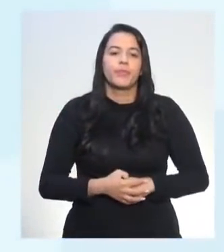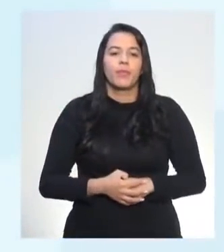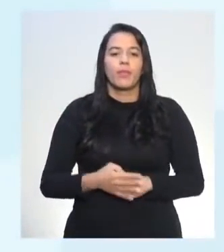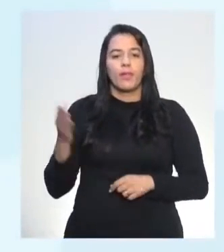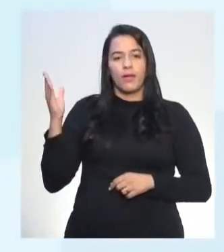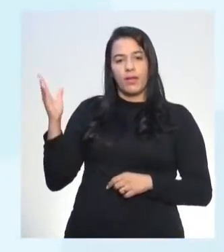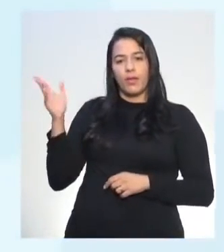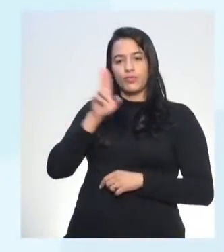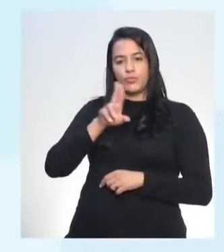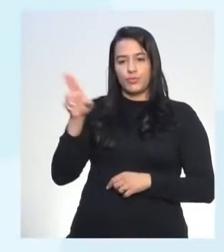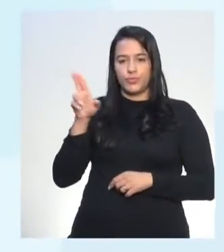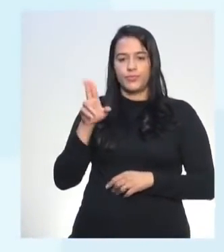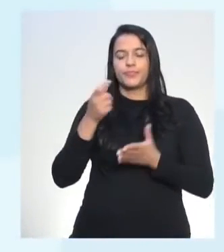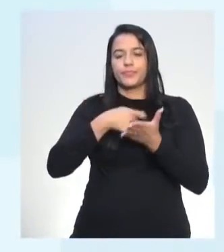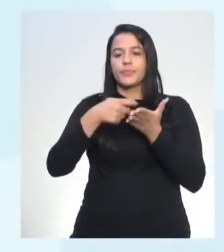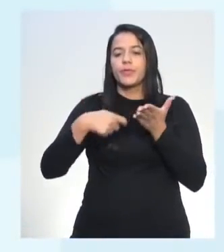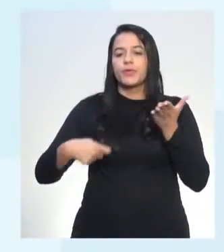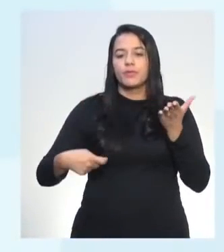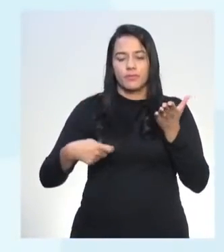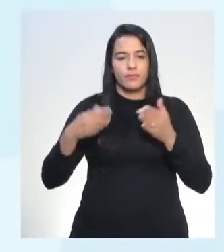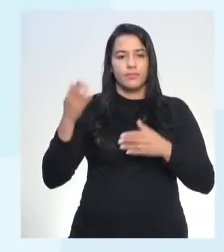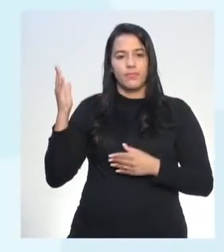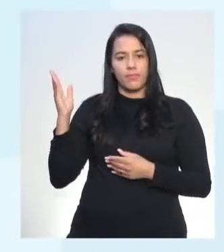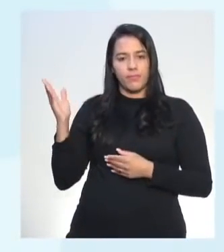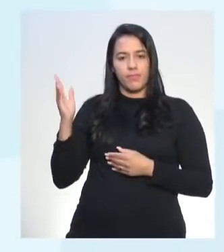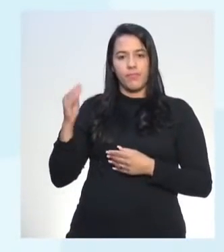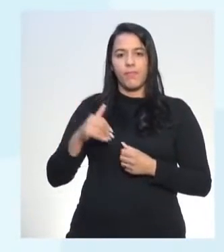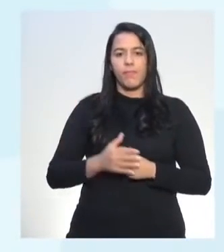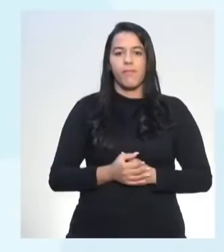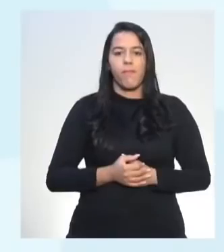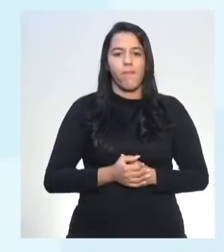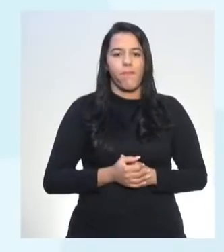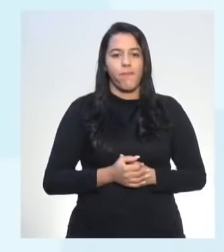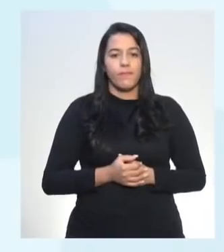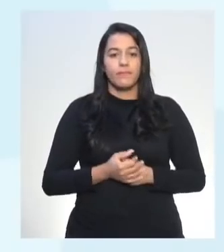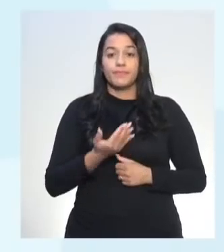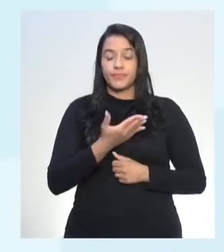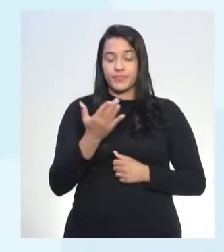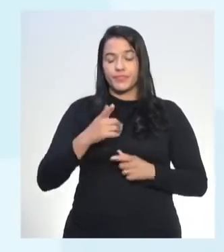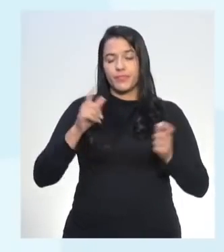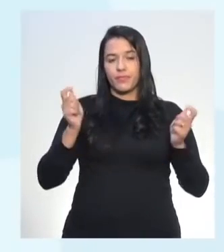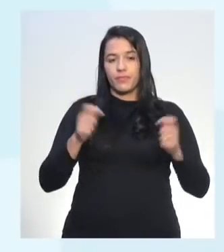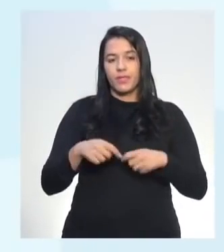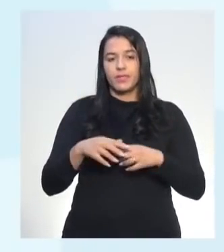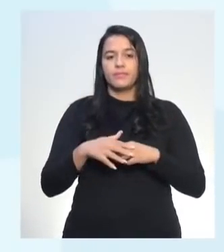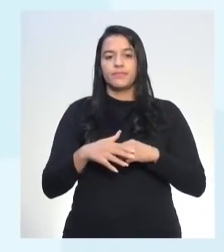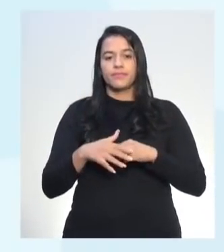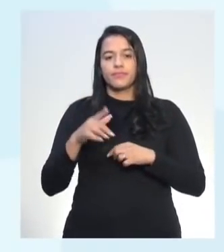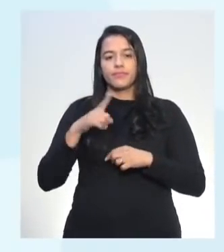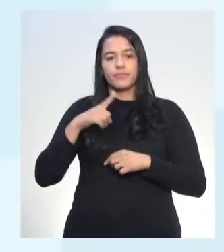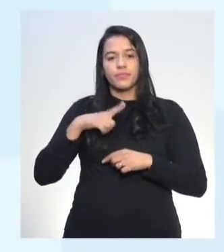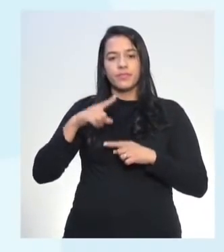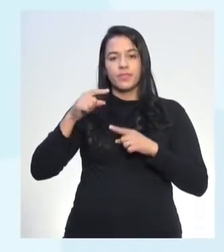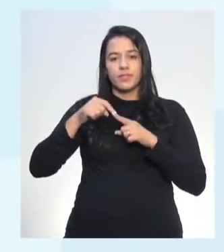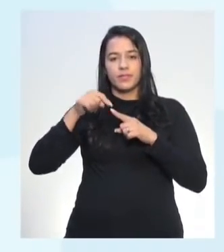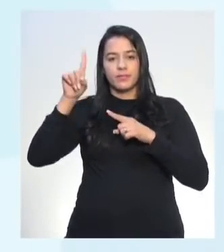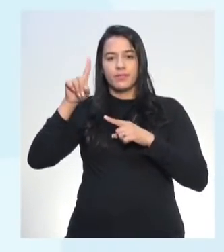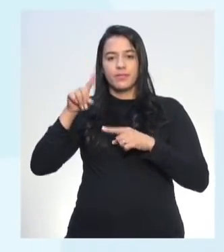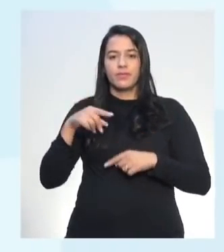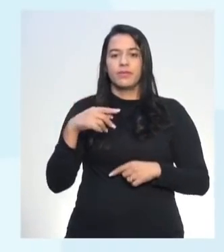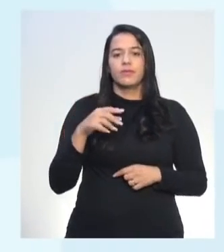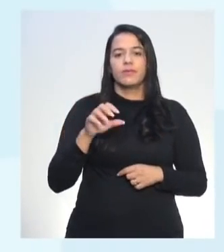Cortázar, né? Jorge Luiz Borges e Ernesto Sábato. Tiraram o acento ali do Sábato, mas tinha. E eu aprendi a falar o